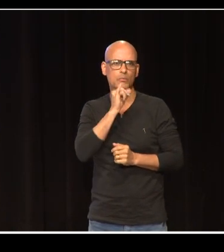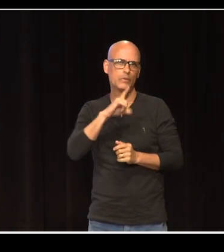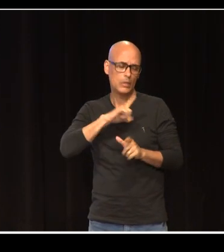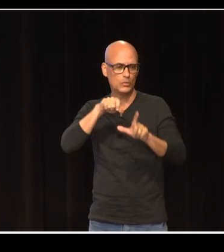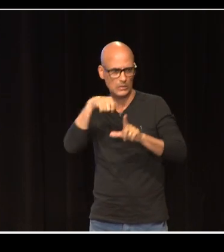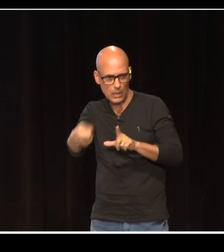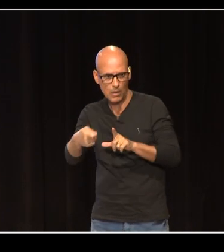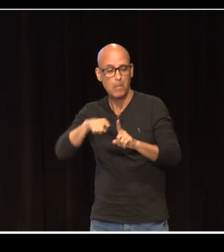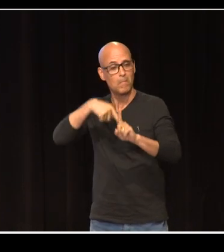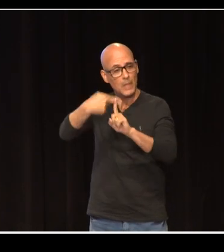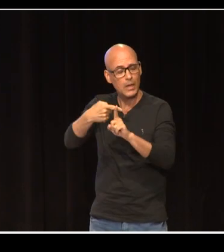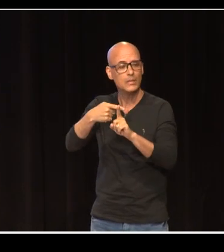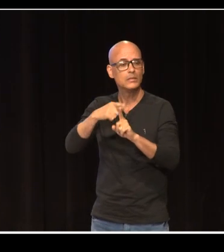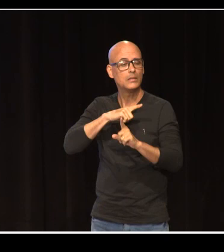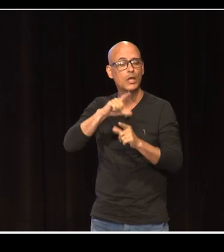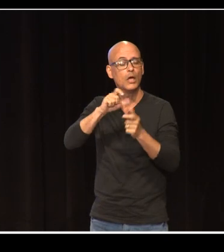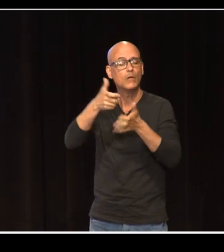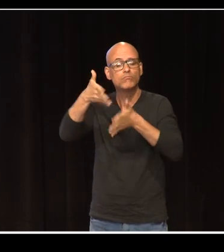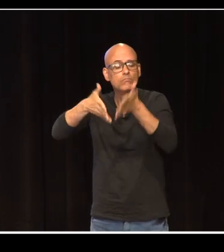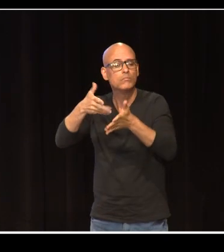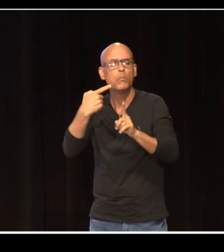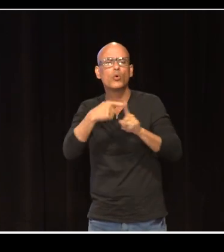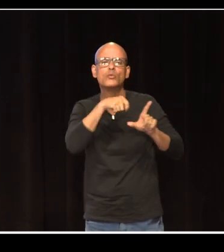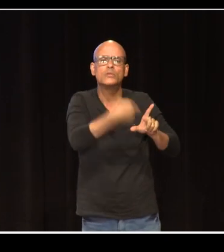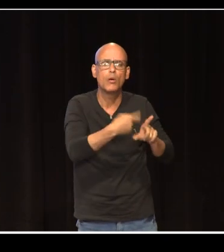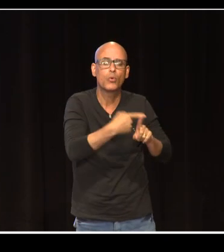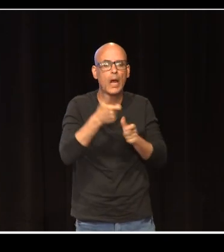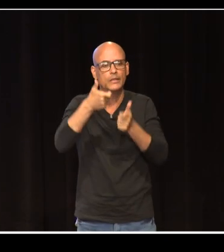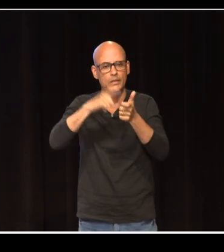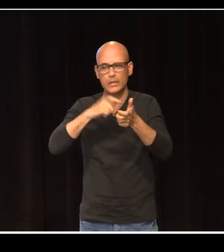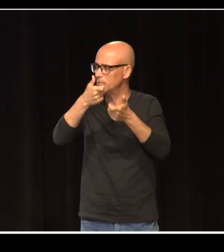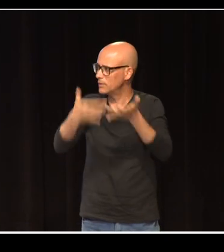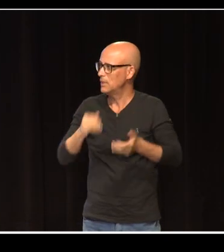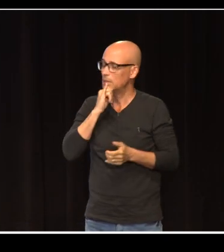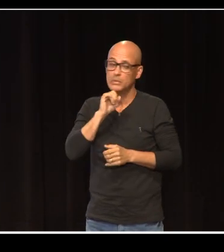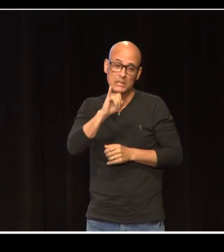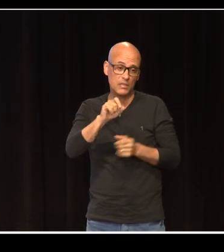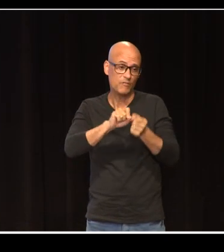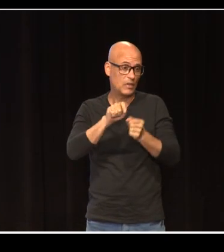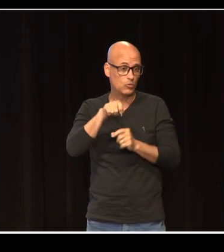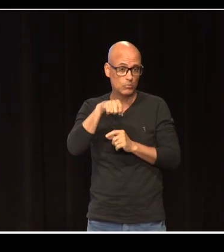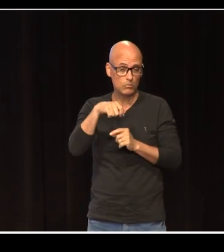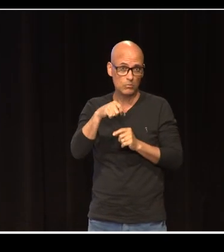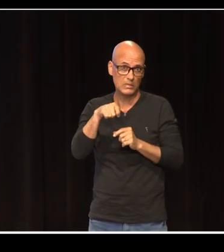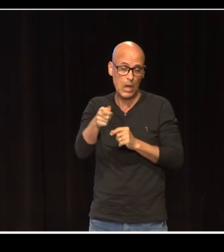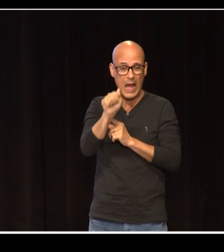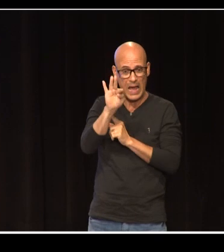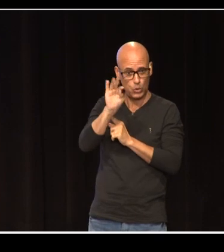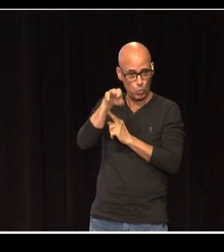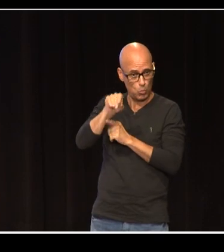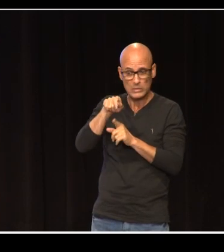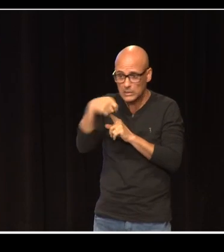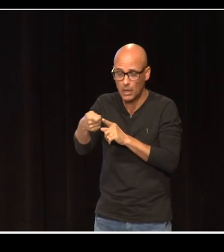tem a explicação ali em Libras do porquê daquele sinal. Quando você faz o átomo assim, se o cara não conhece nada de átomo, o que é isso?